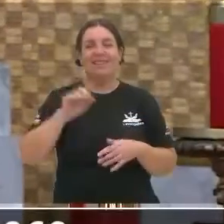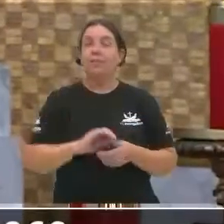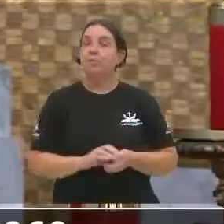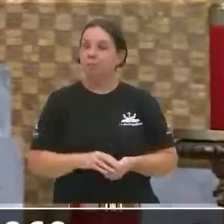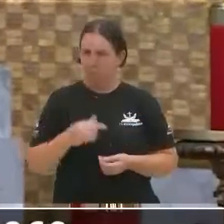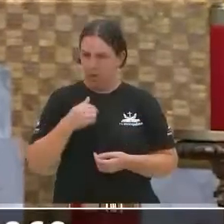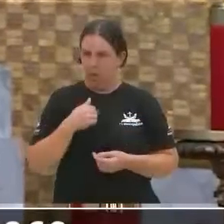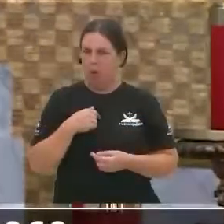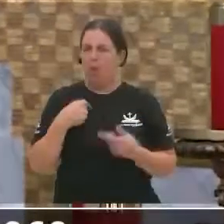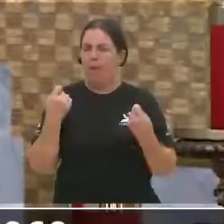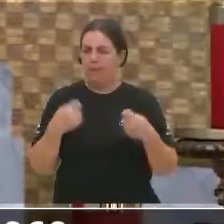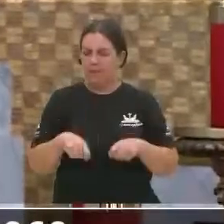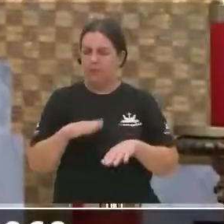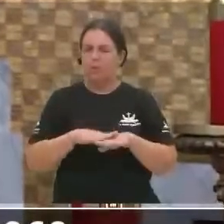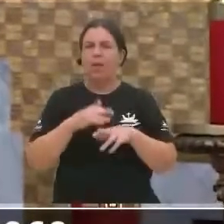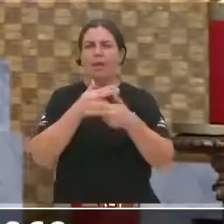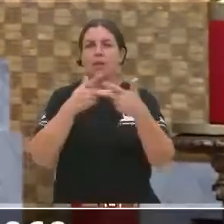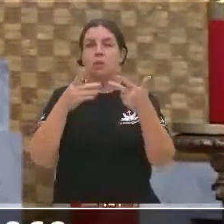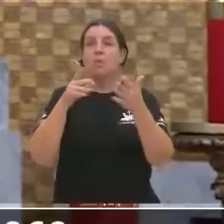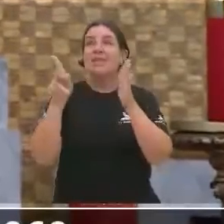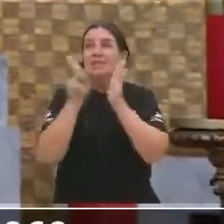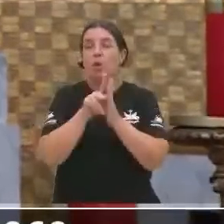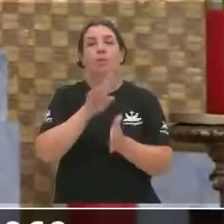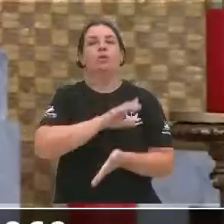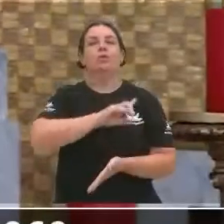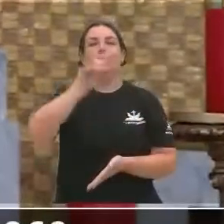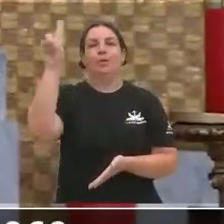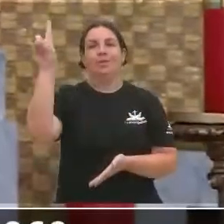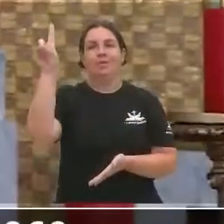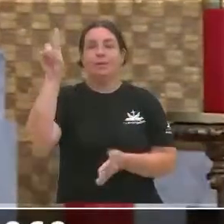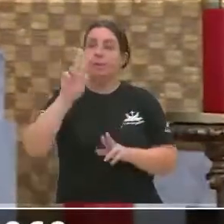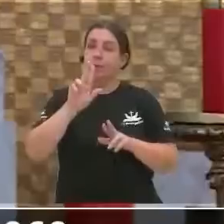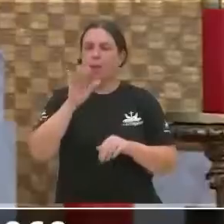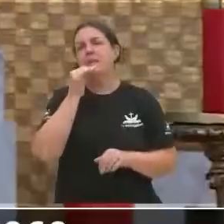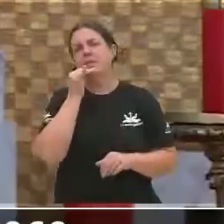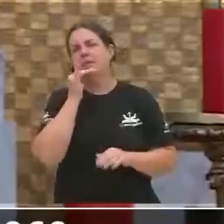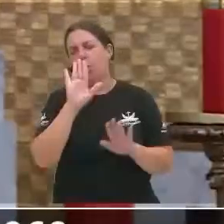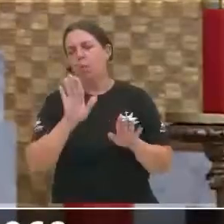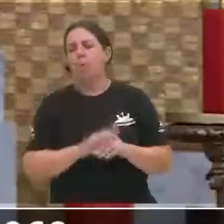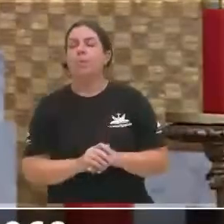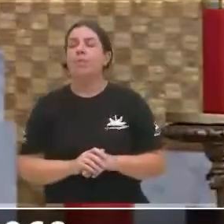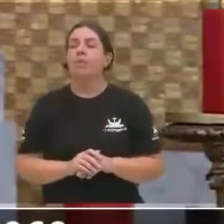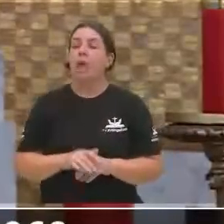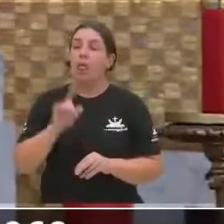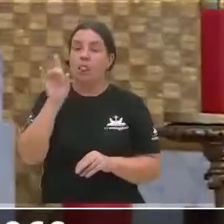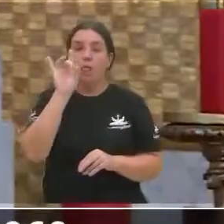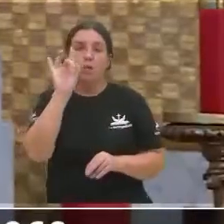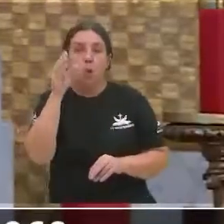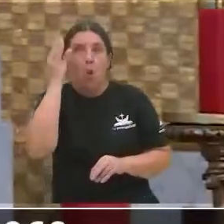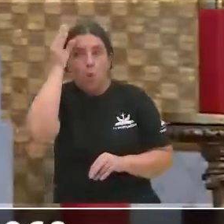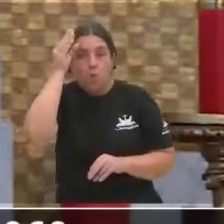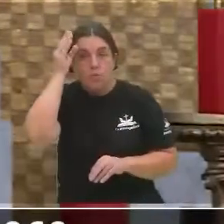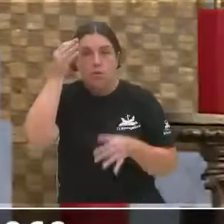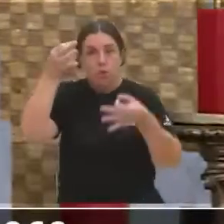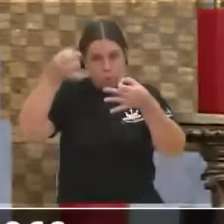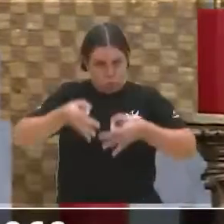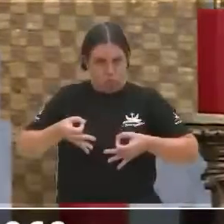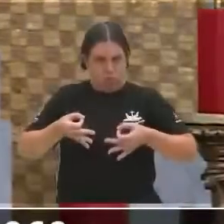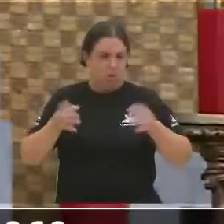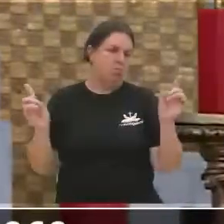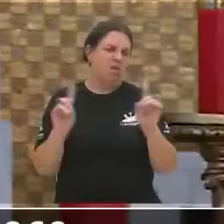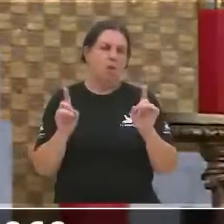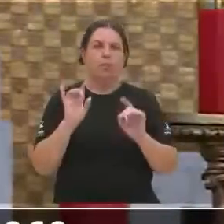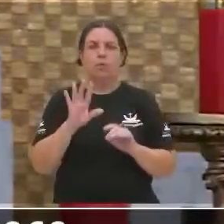que eu quero mais as coisas de Deus por exemplo não é só uma consciência justa